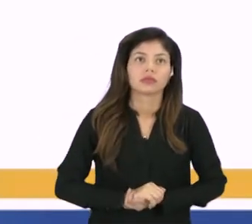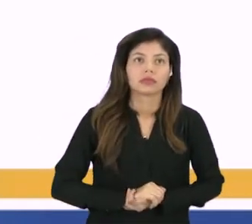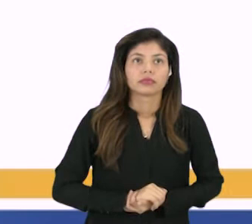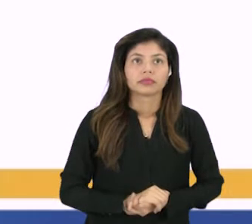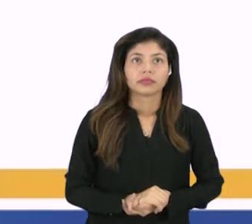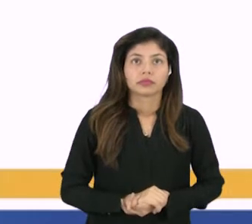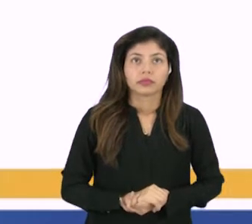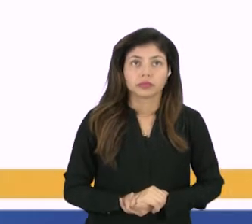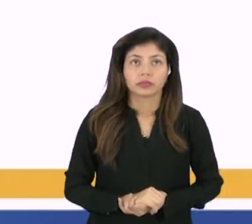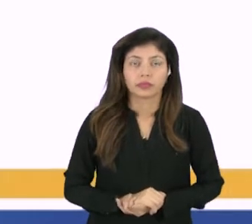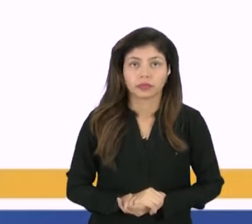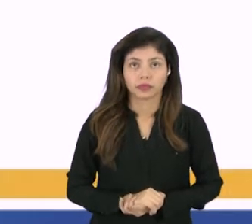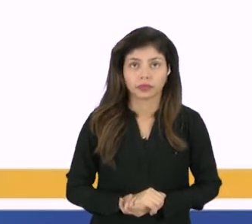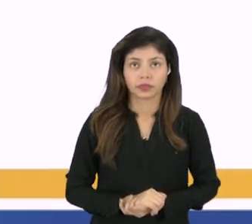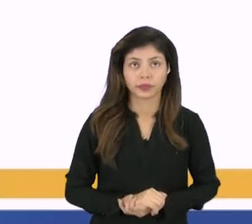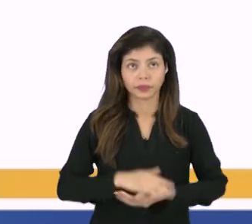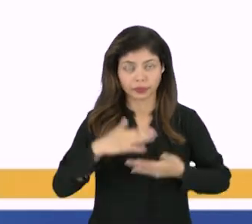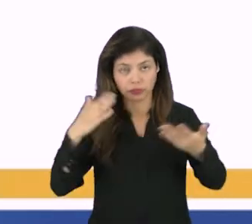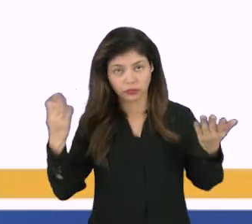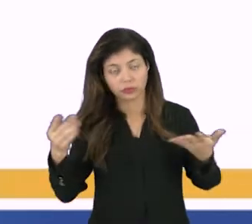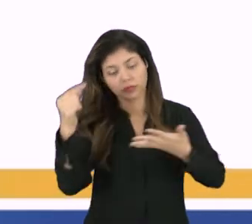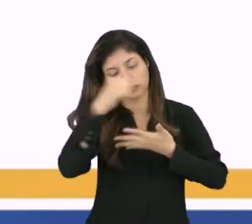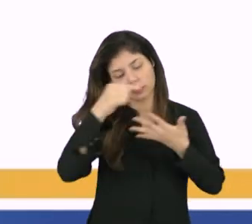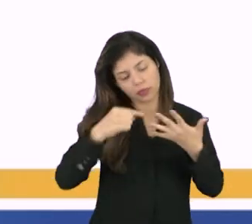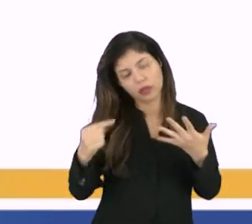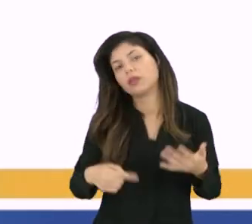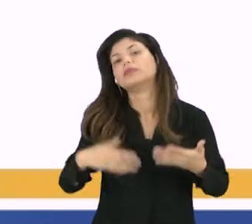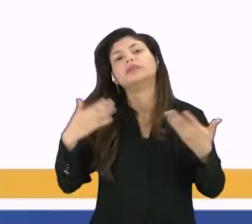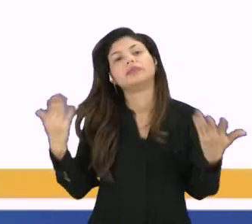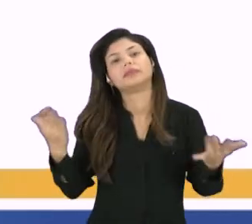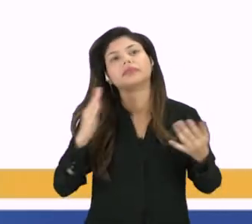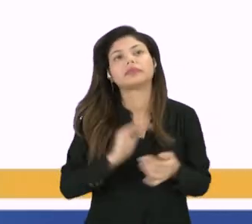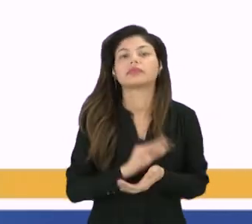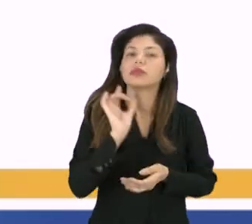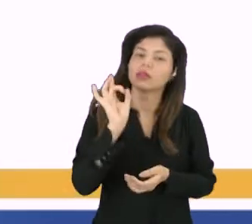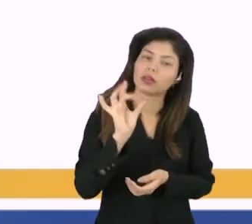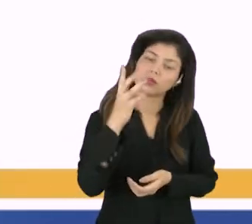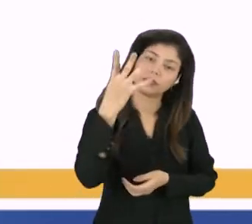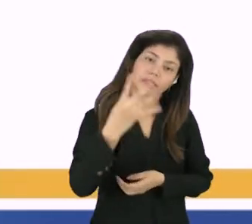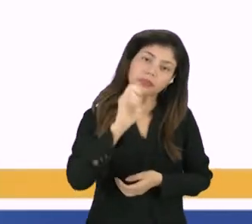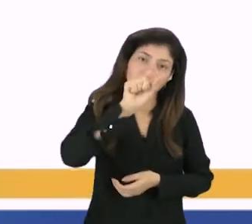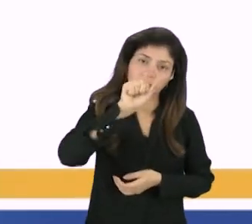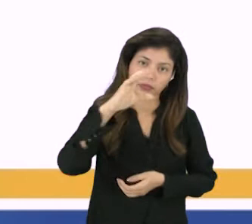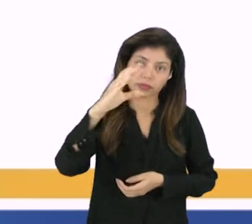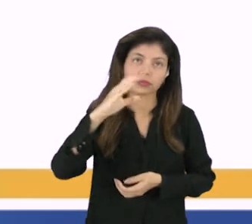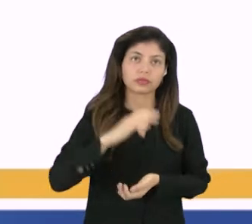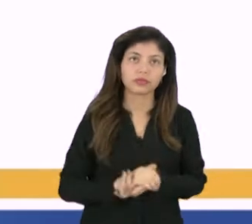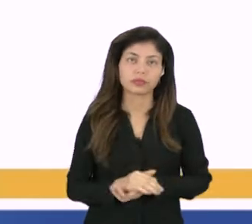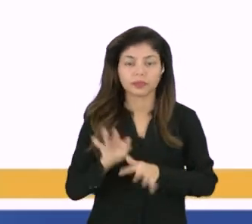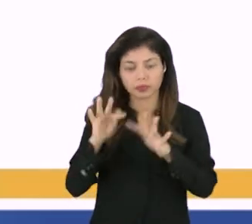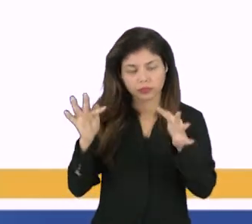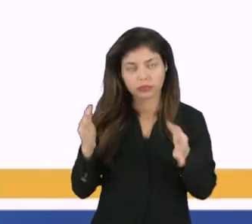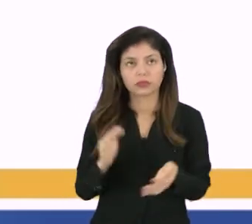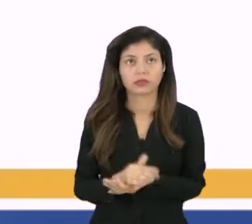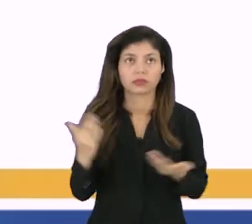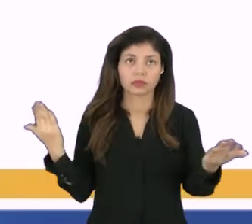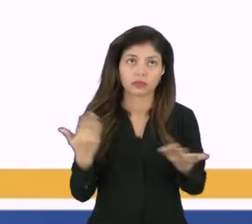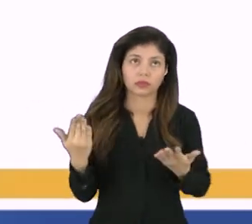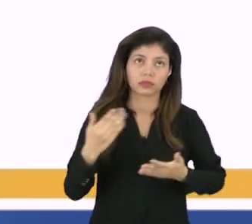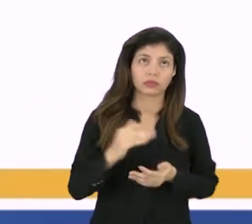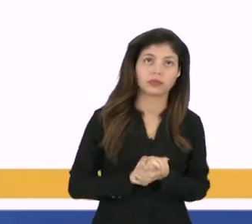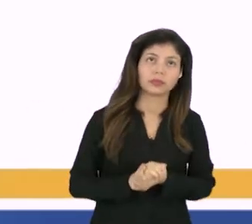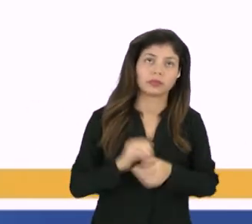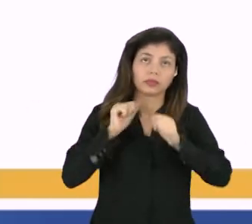Então, a respeito das fontes de luz é isso, tá, pessoal? São somente essas classificações bem simples. Vamos aqui na